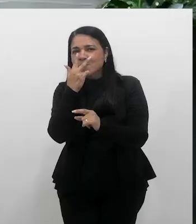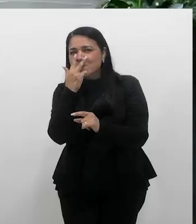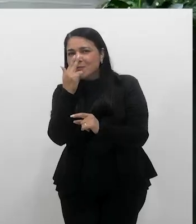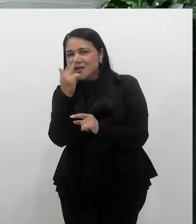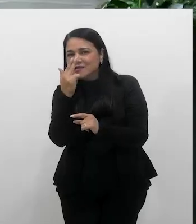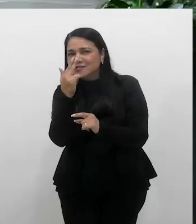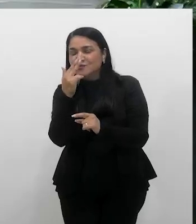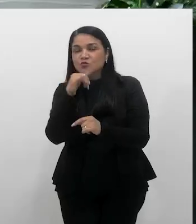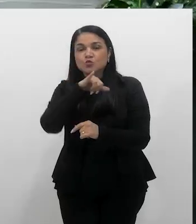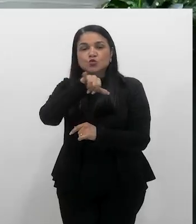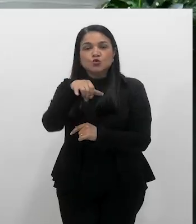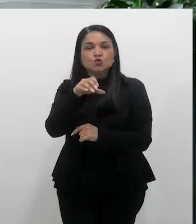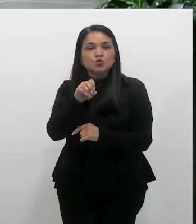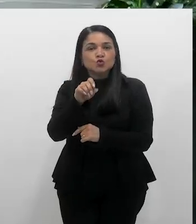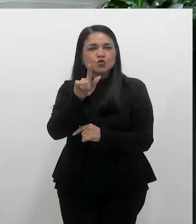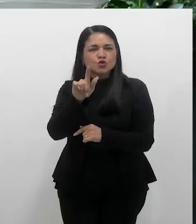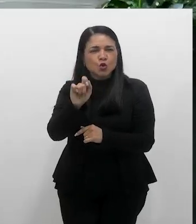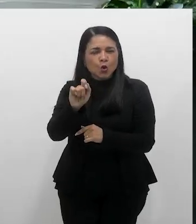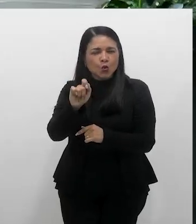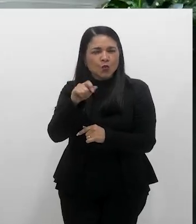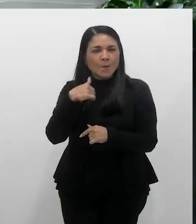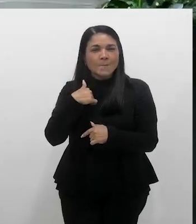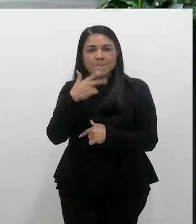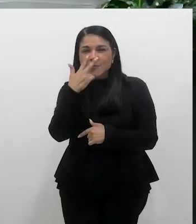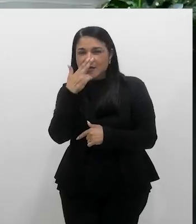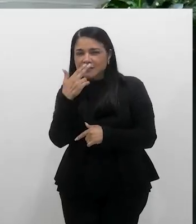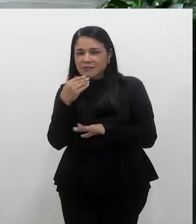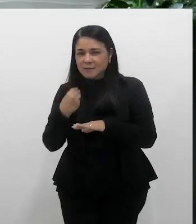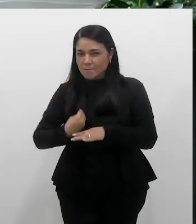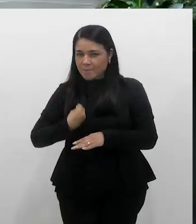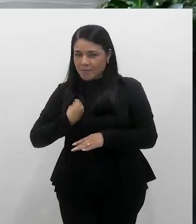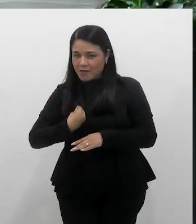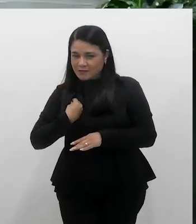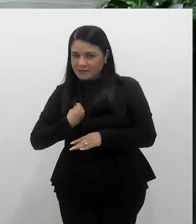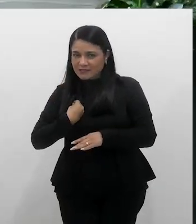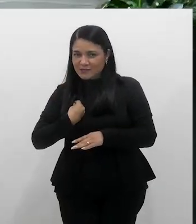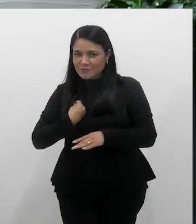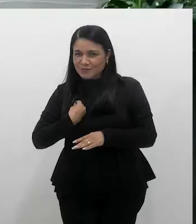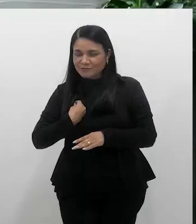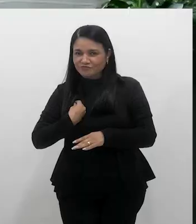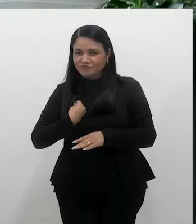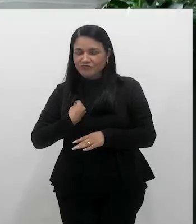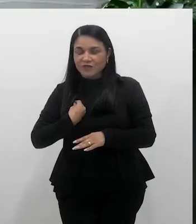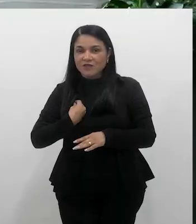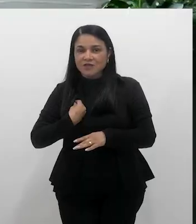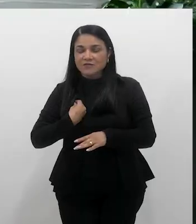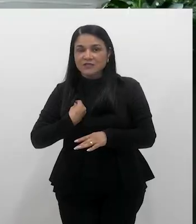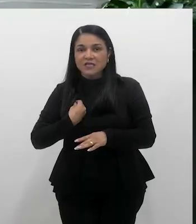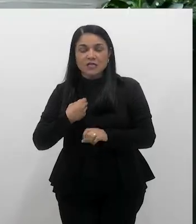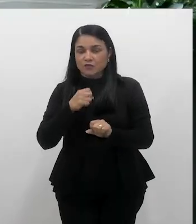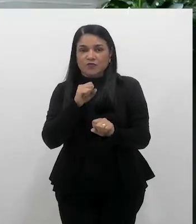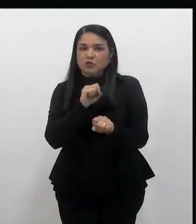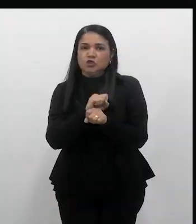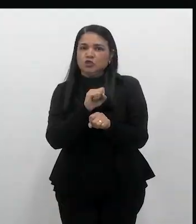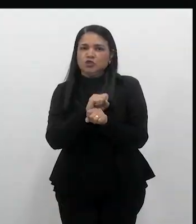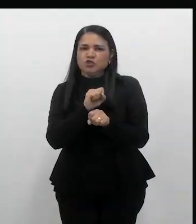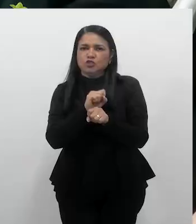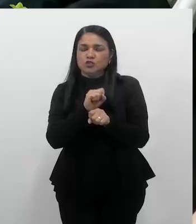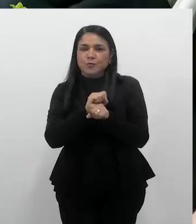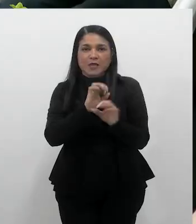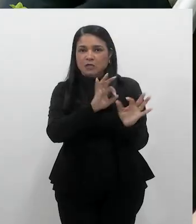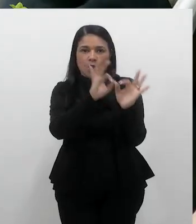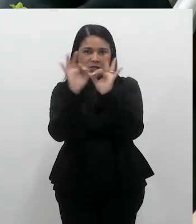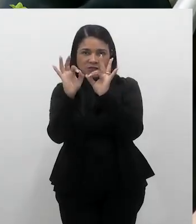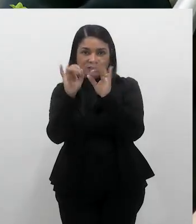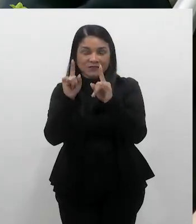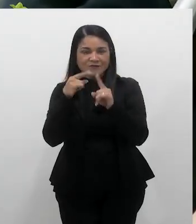jogando, você está o tempo inteiro participando. Você sai dessa posição de esperar algo chegar até De você. assistência. Exato, e